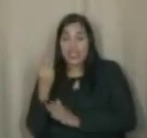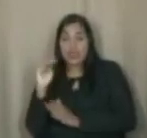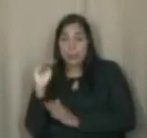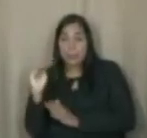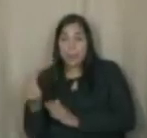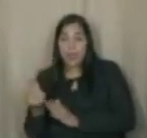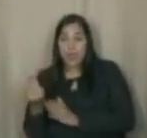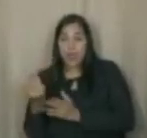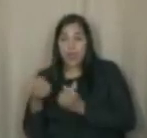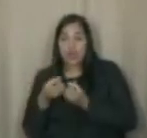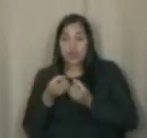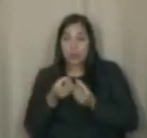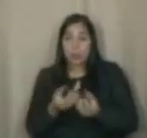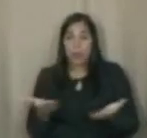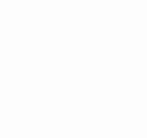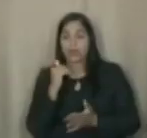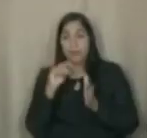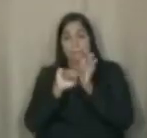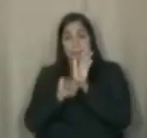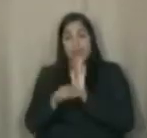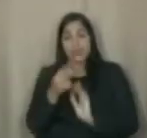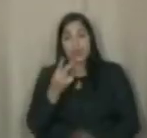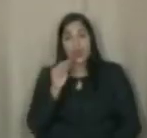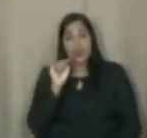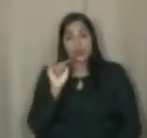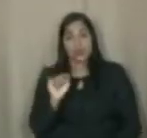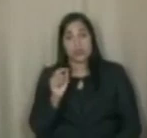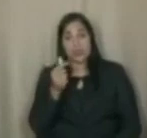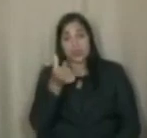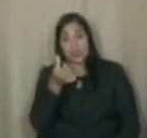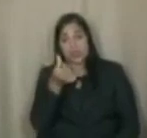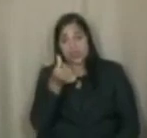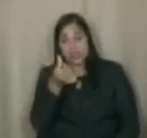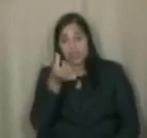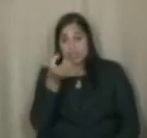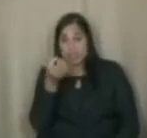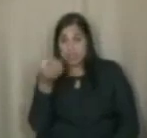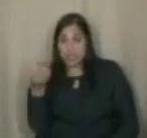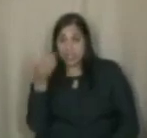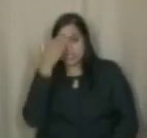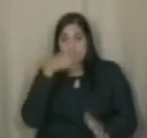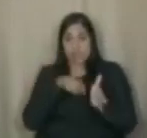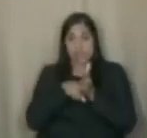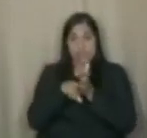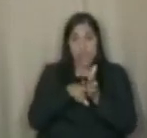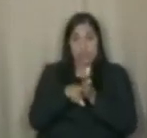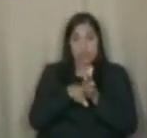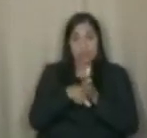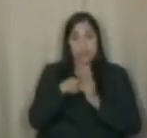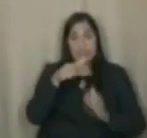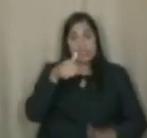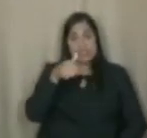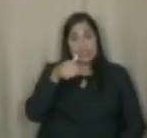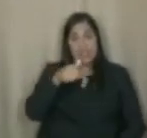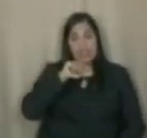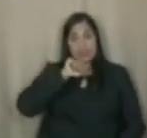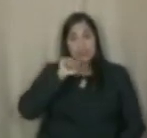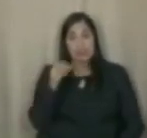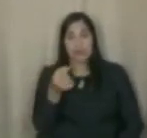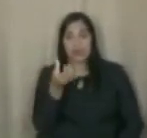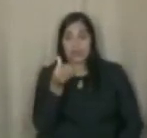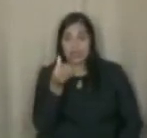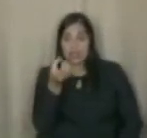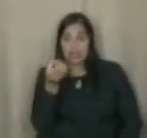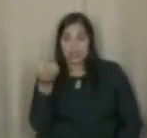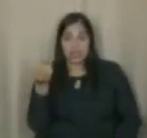de alimentos distribuídos, menos de 2.600 exames clínicos, uma queda de 7.700 matrículas em educação básica e